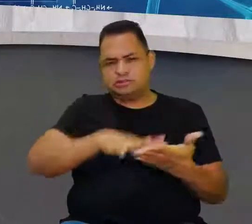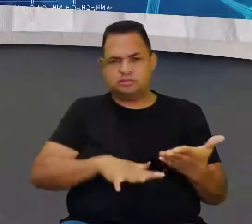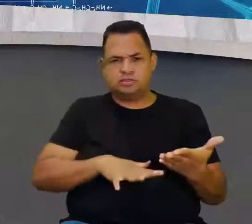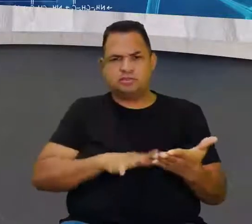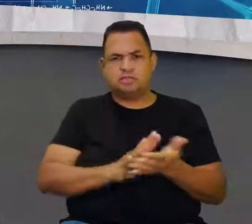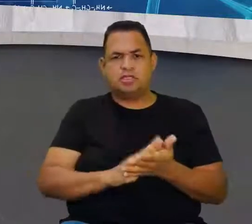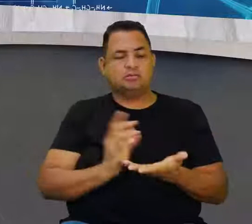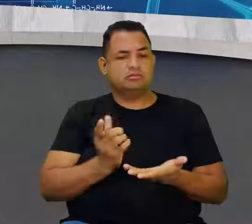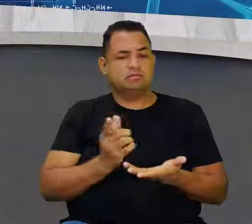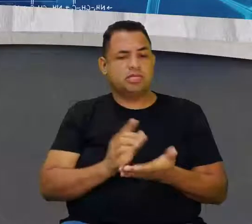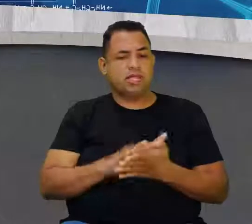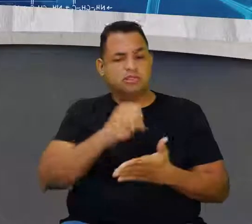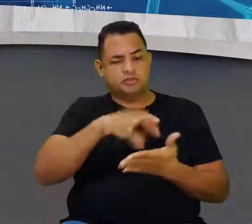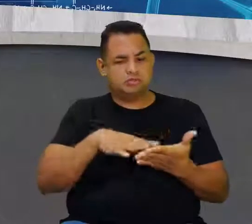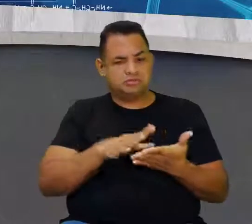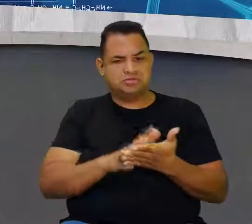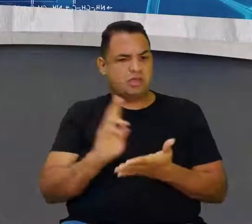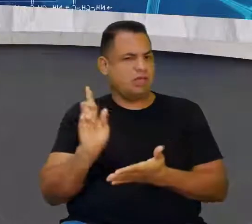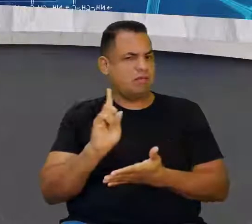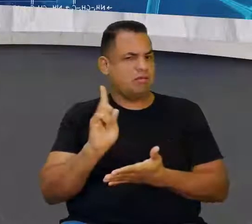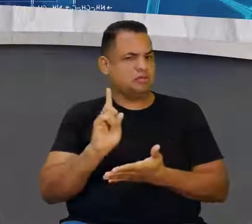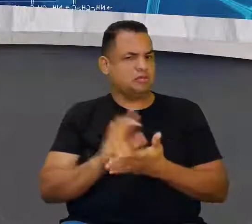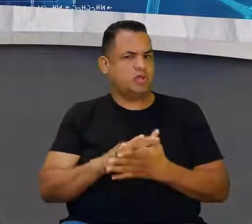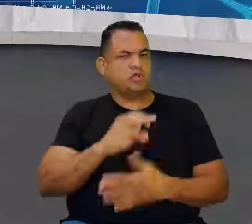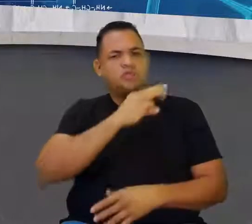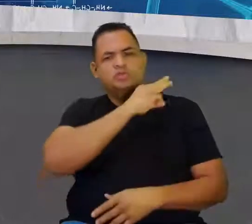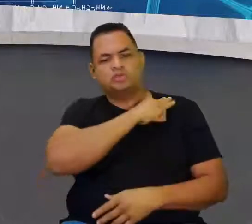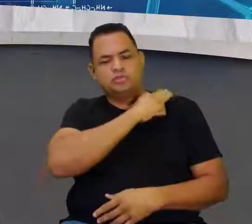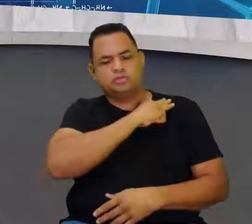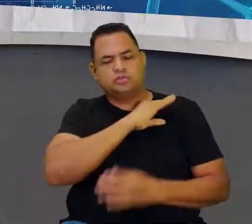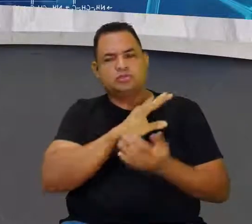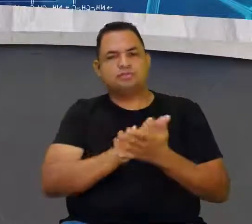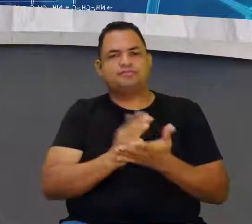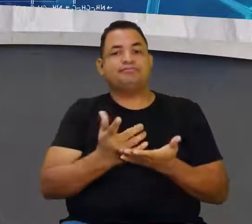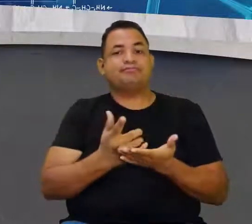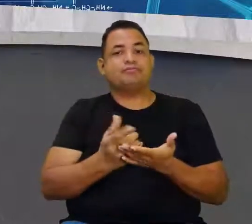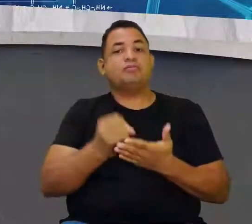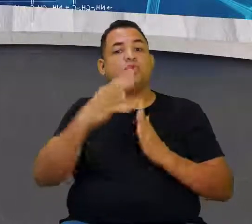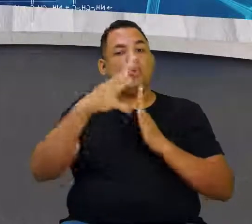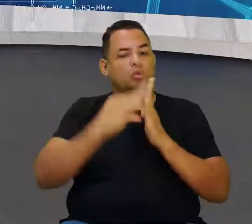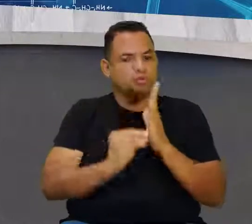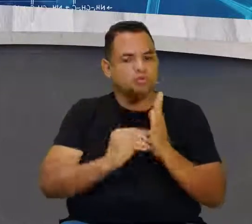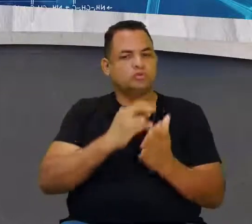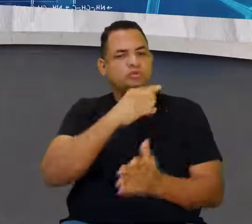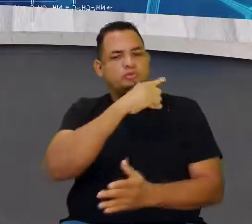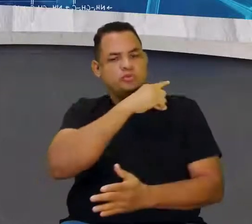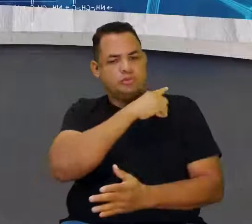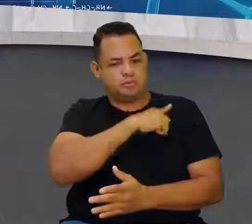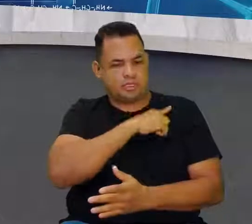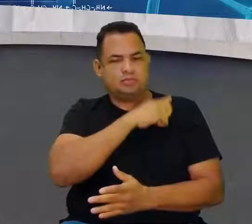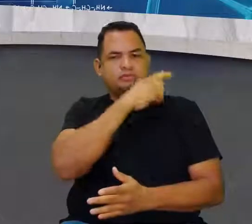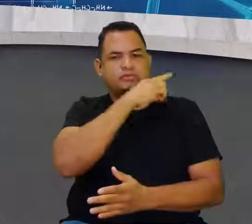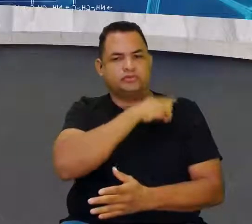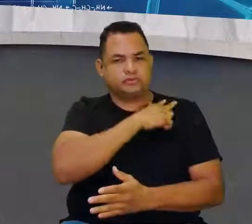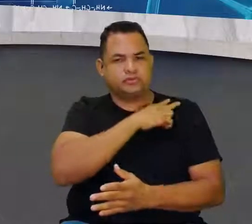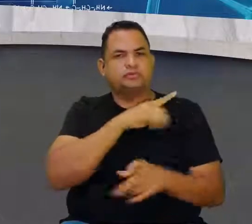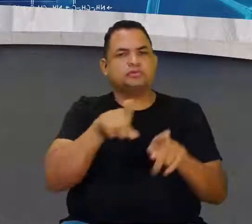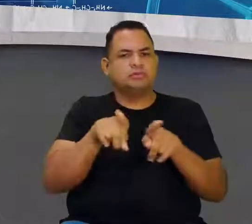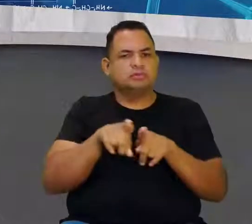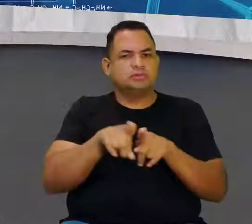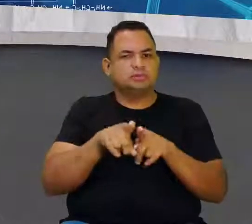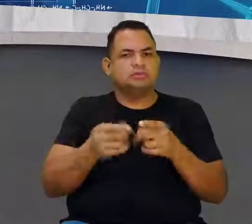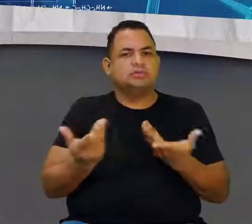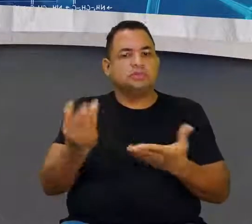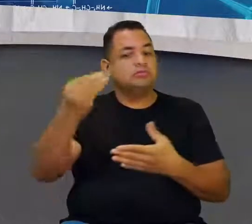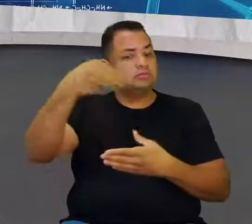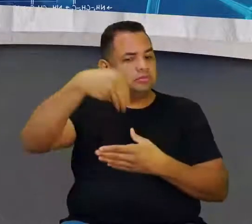do terceiro ano. Conteúdos que são abordados no primeiro e no segundo ano também irão estar